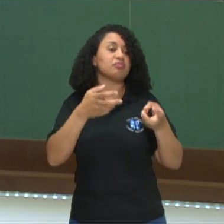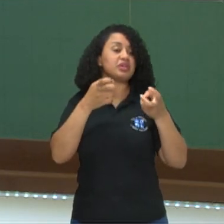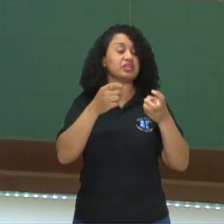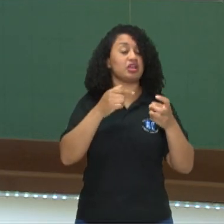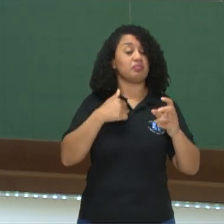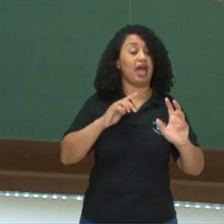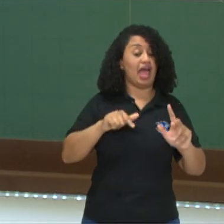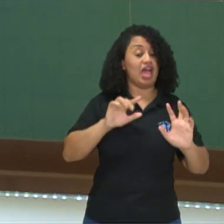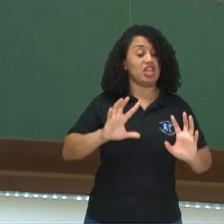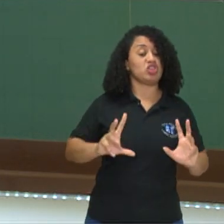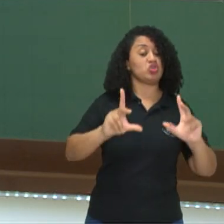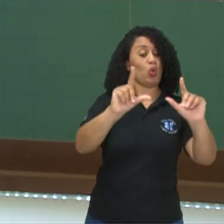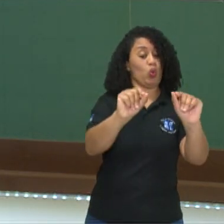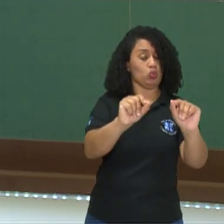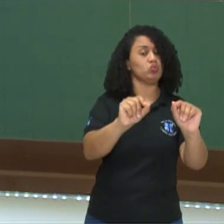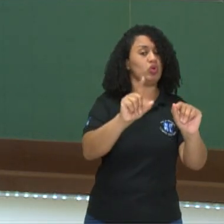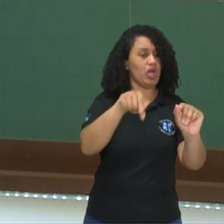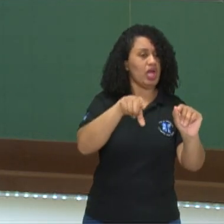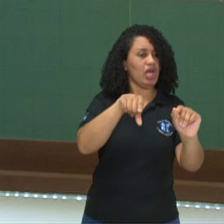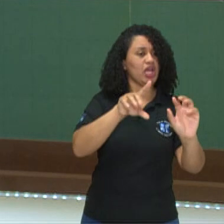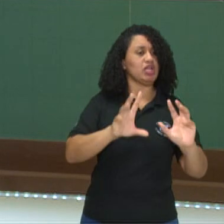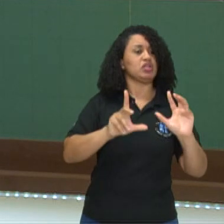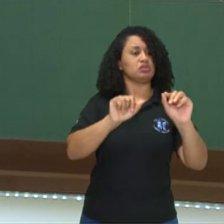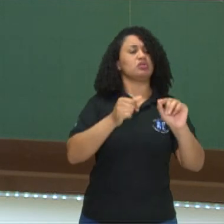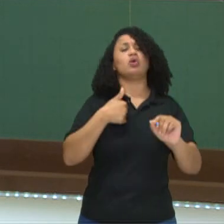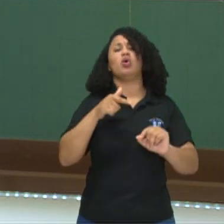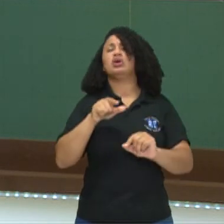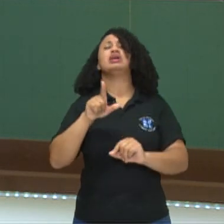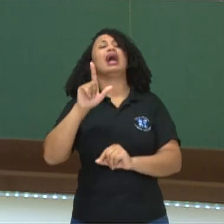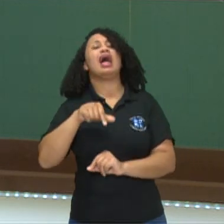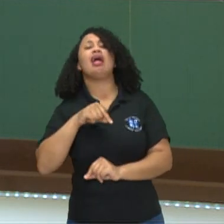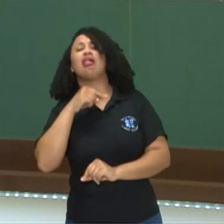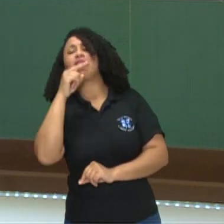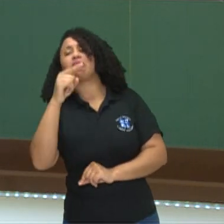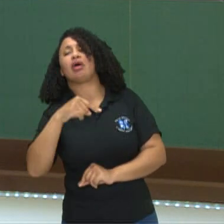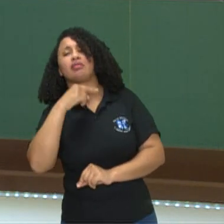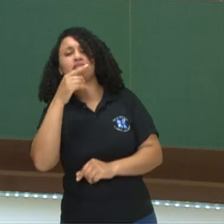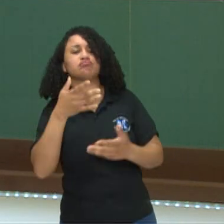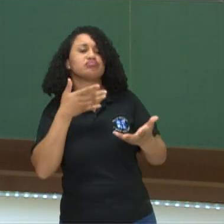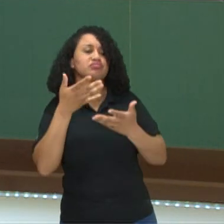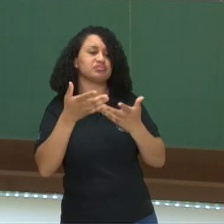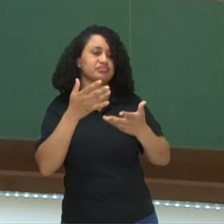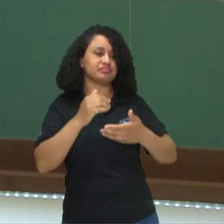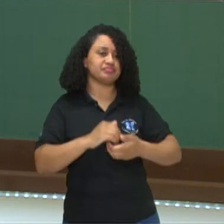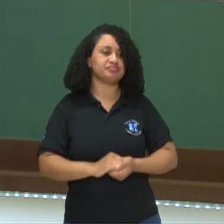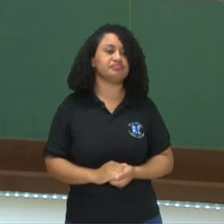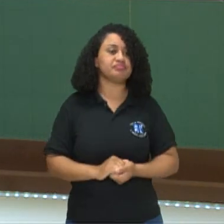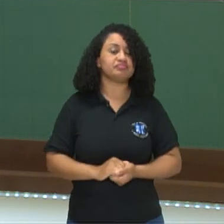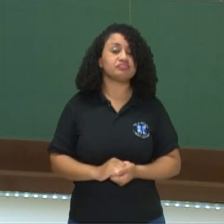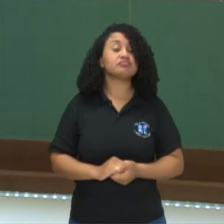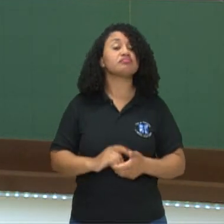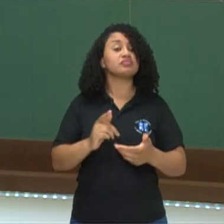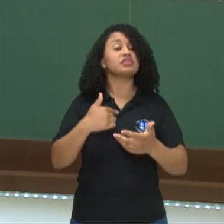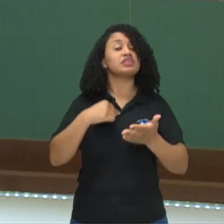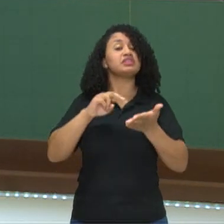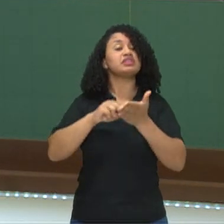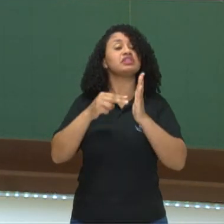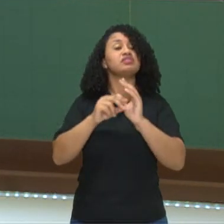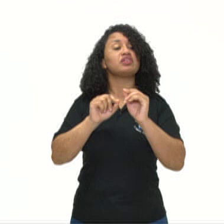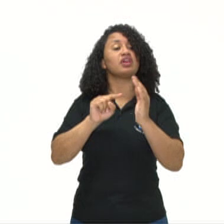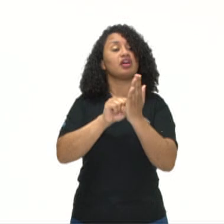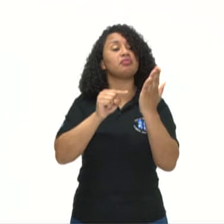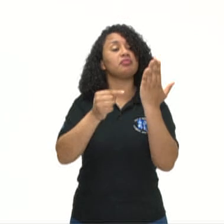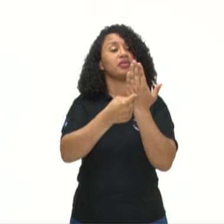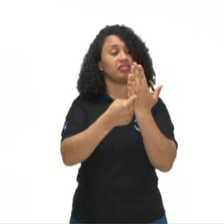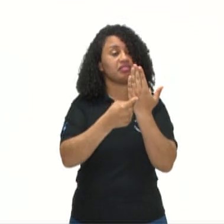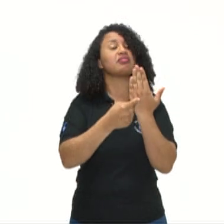mim é todo mundo, uma afirmação, outra parte é ninguém. Isso é uma metáfora, é um